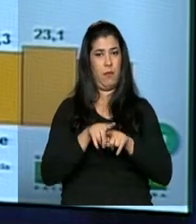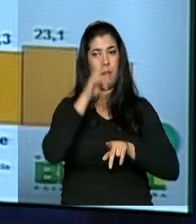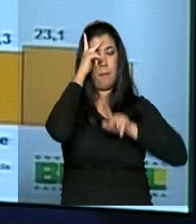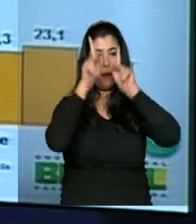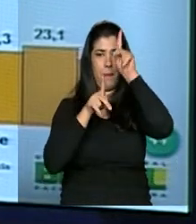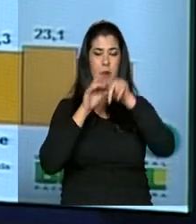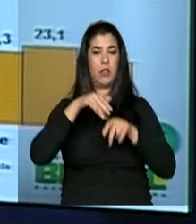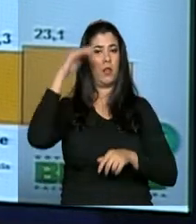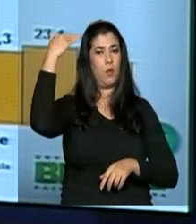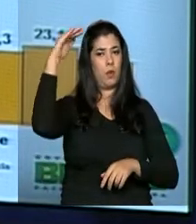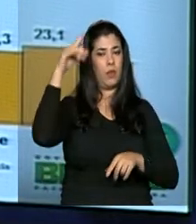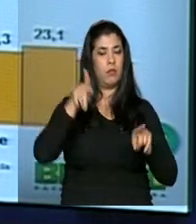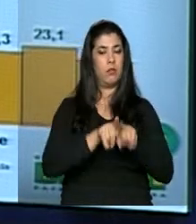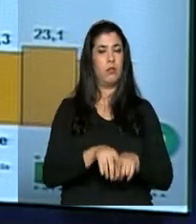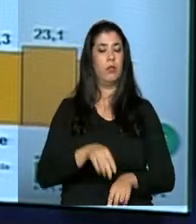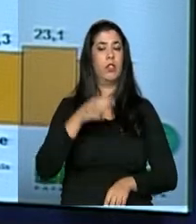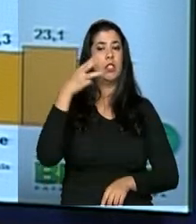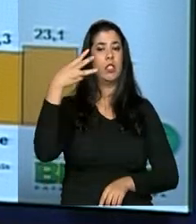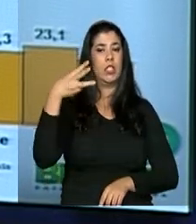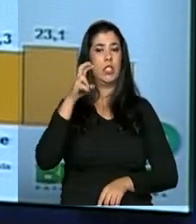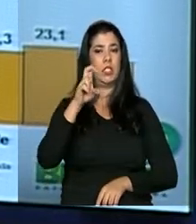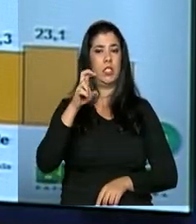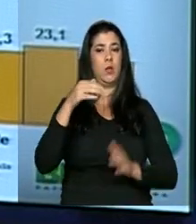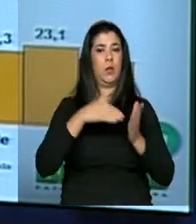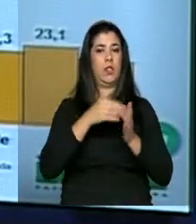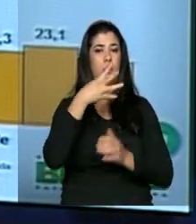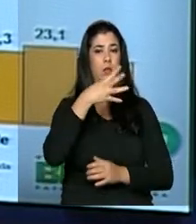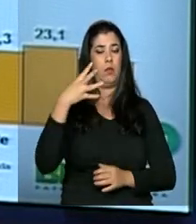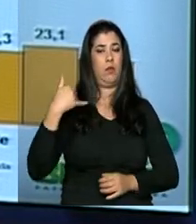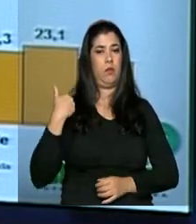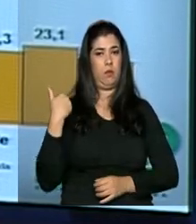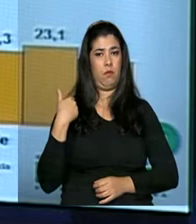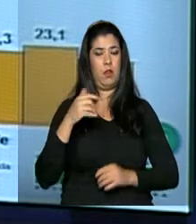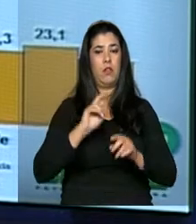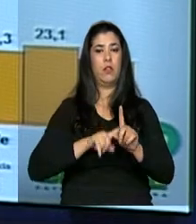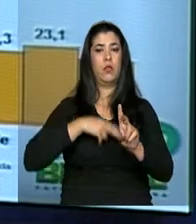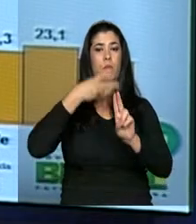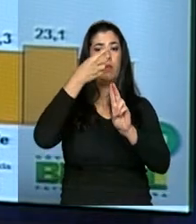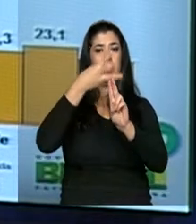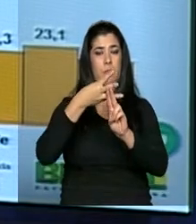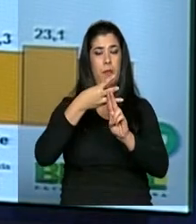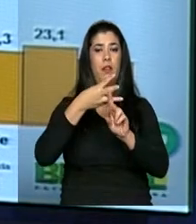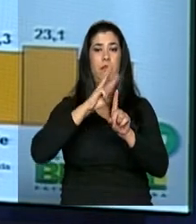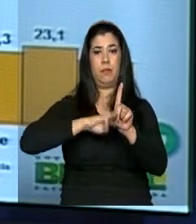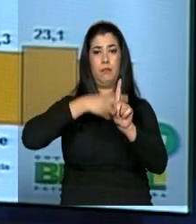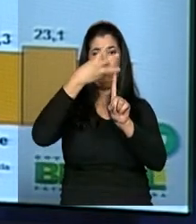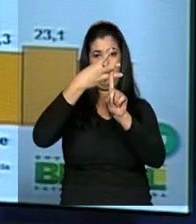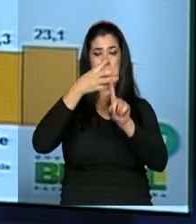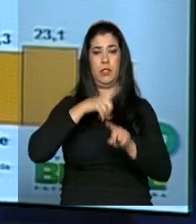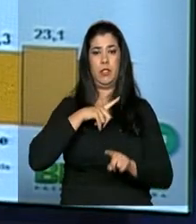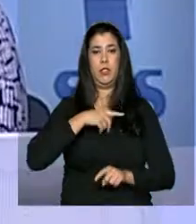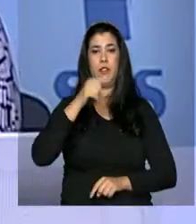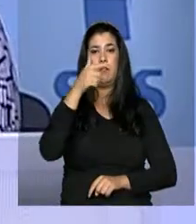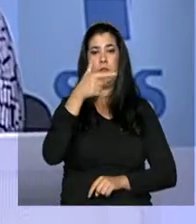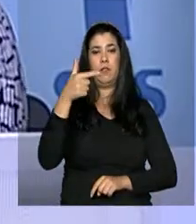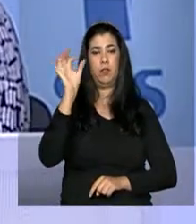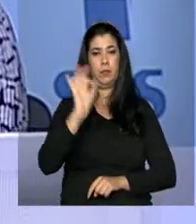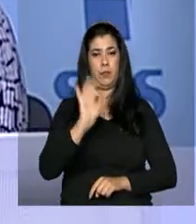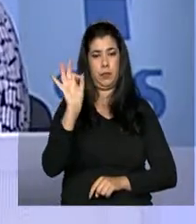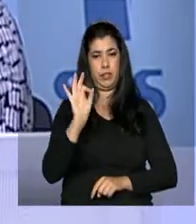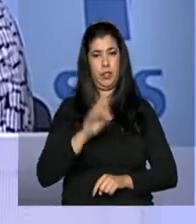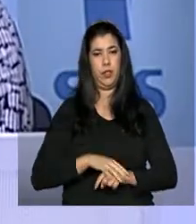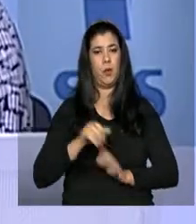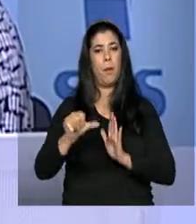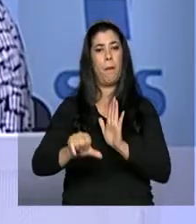com 35 a 44 anos, 22%. Então, o ganho de peso nas